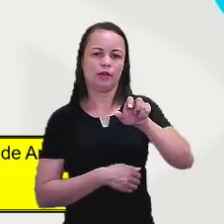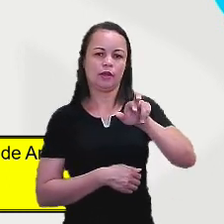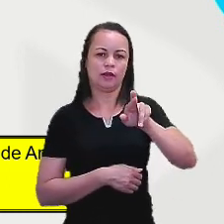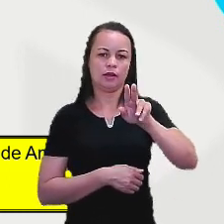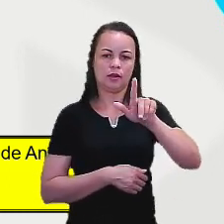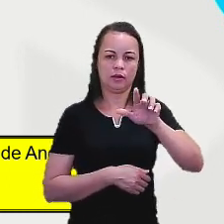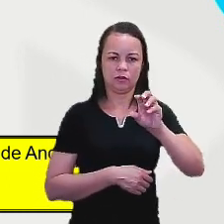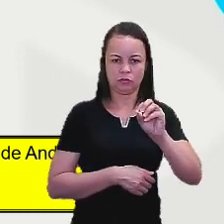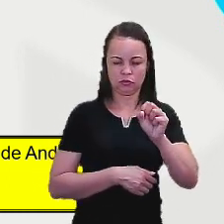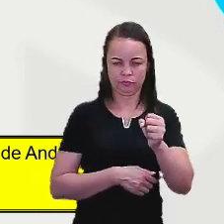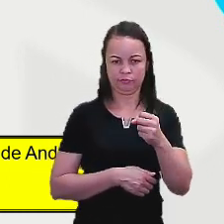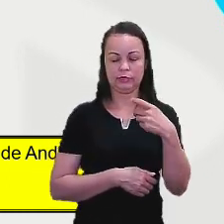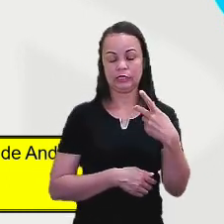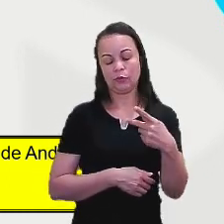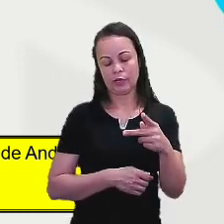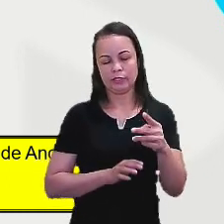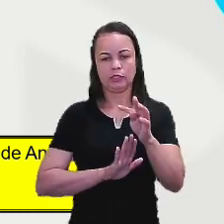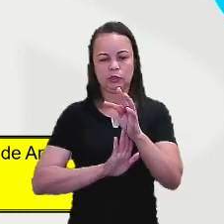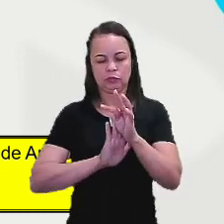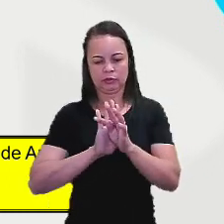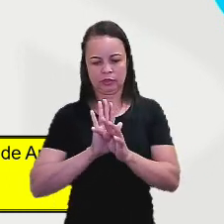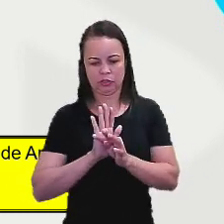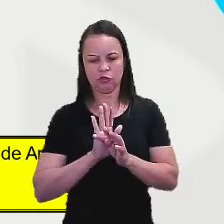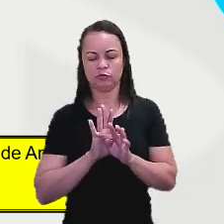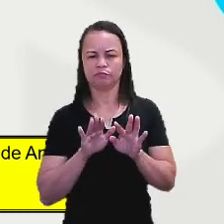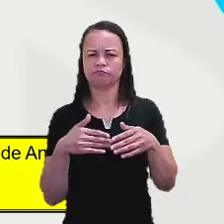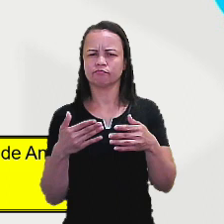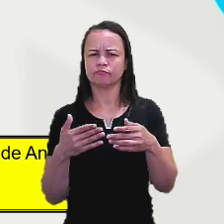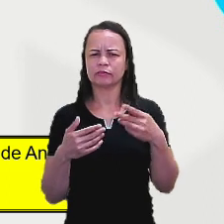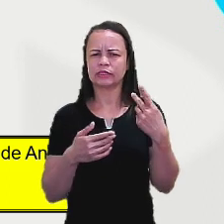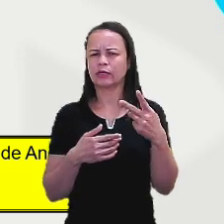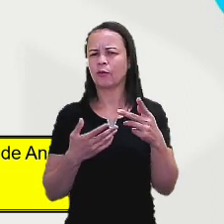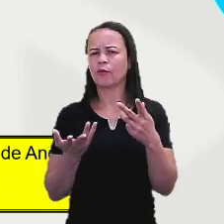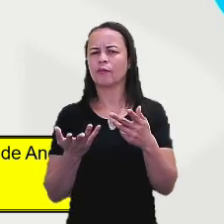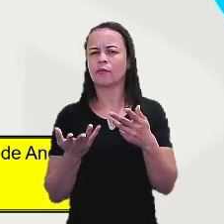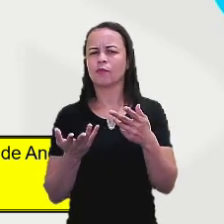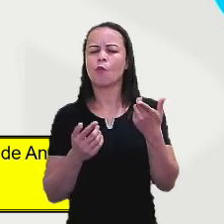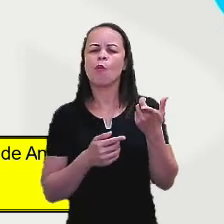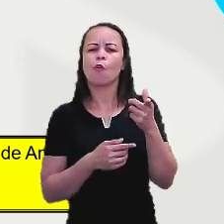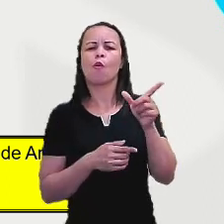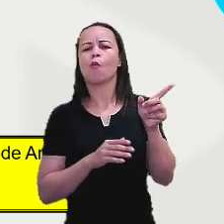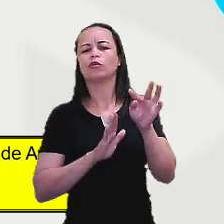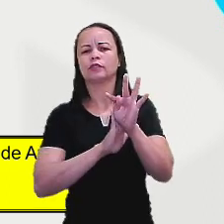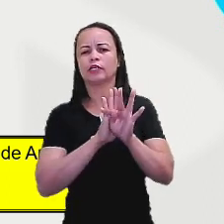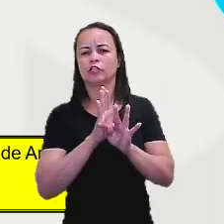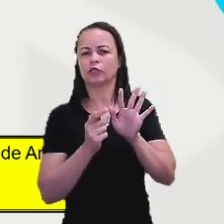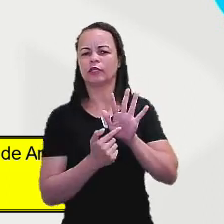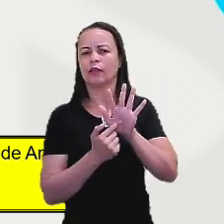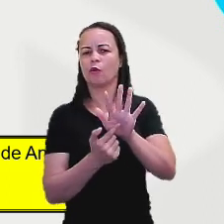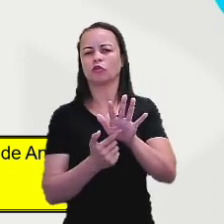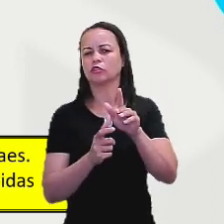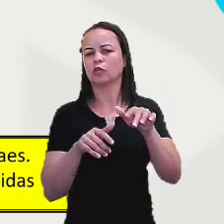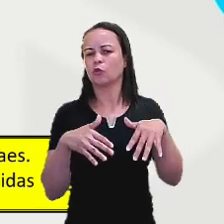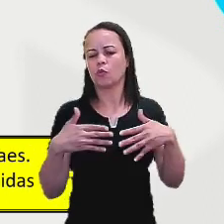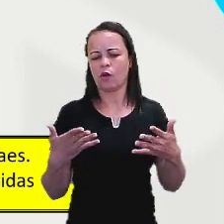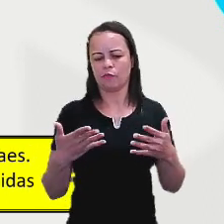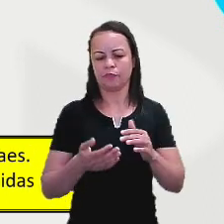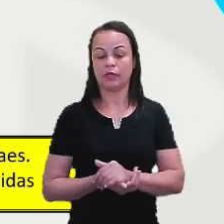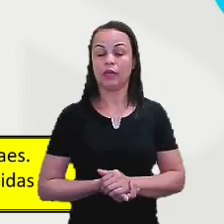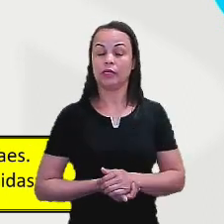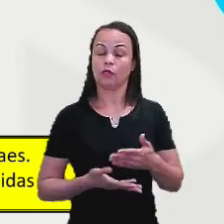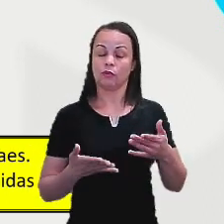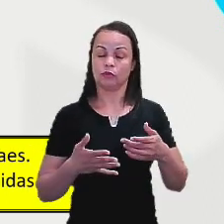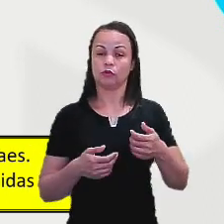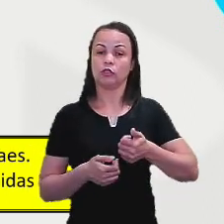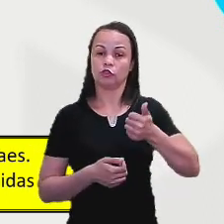intertextualidade. Vocês já sabem de que outro texto ele está fazendo referência aqui? Bom, então esse foi o texto 1. Vamos agora